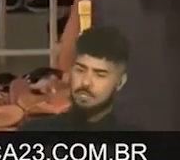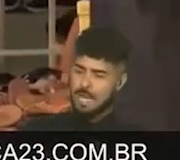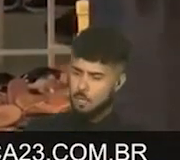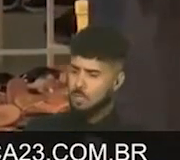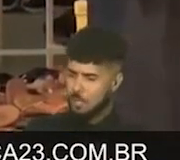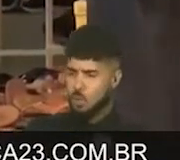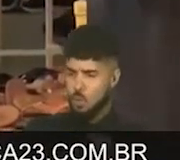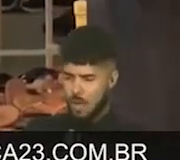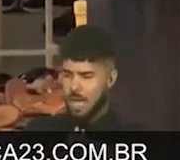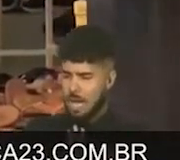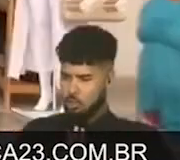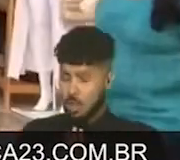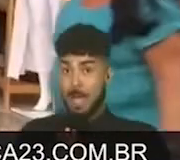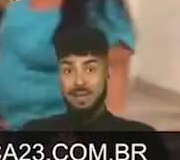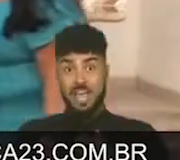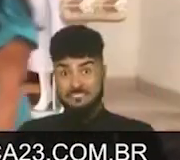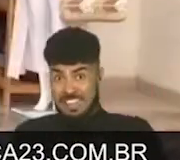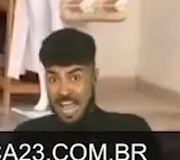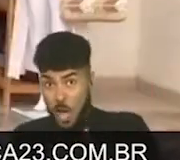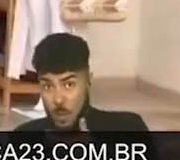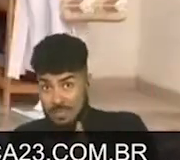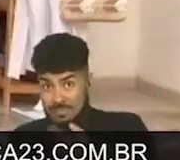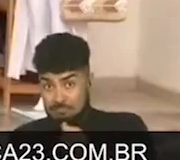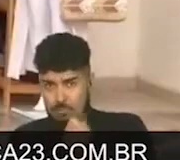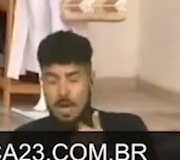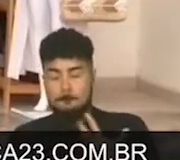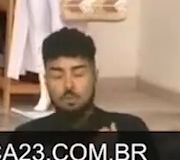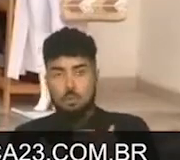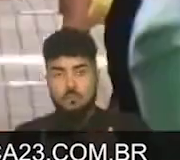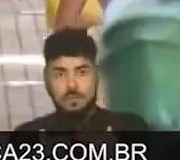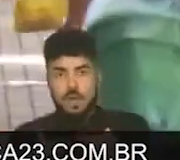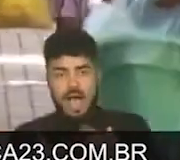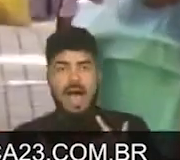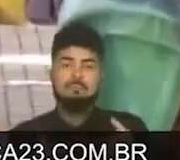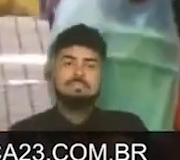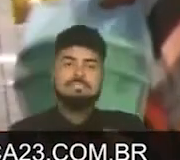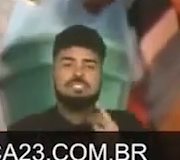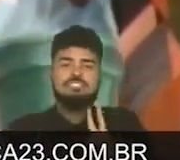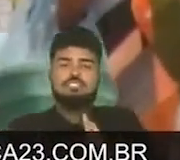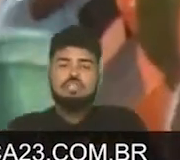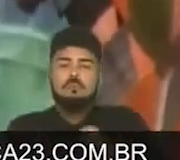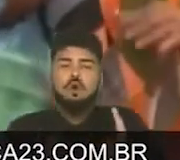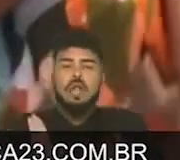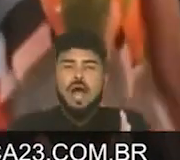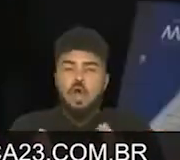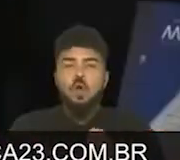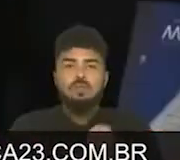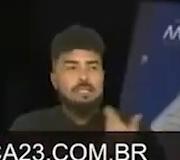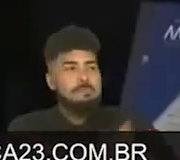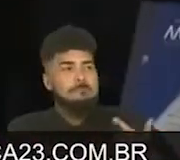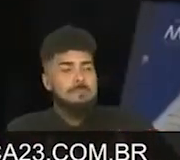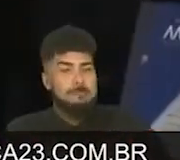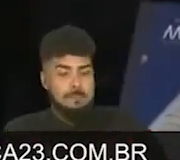esse contingente não dá conta de atender toda a movimentação gerada na reta final do ano. Uma das soluções é a contratação temporária.